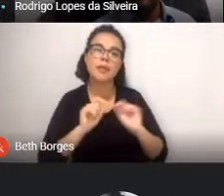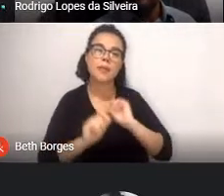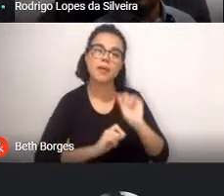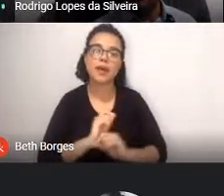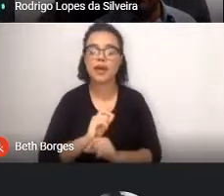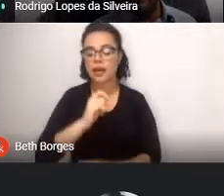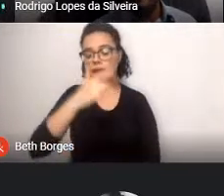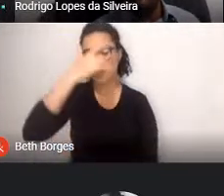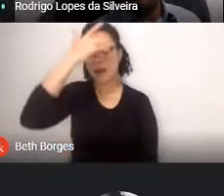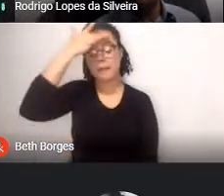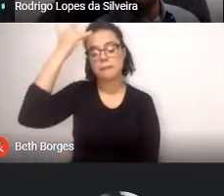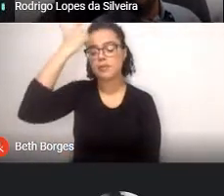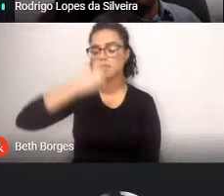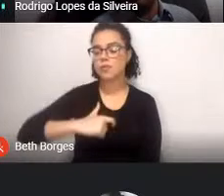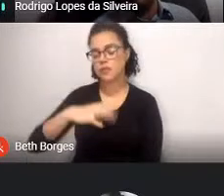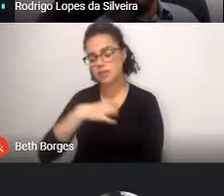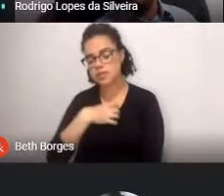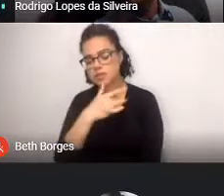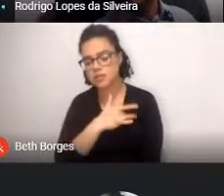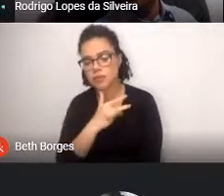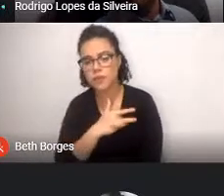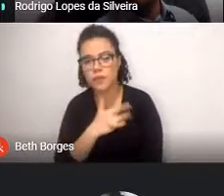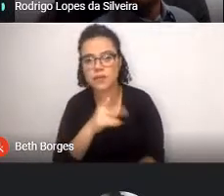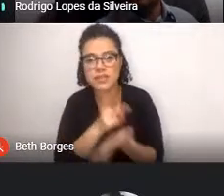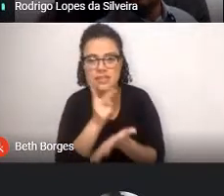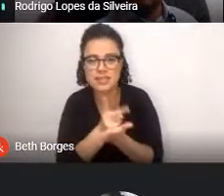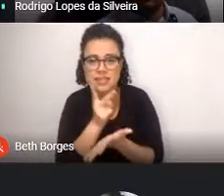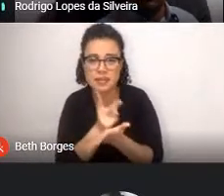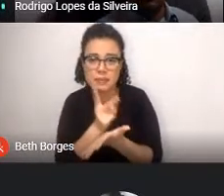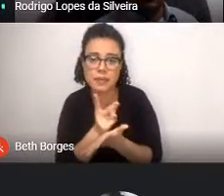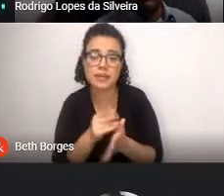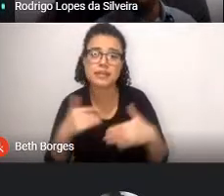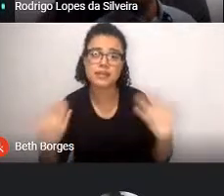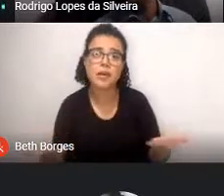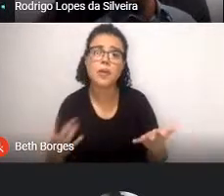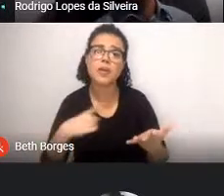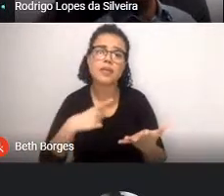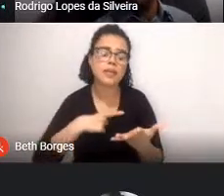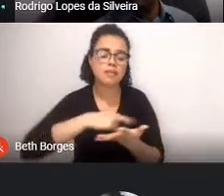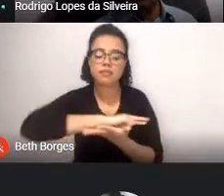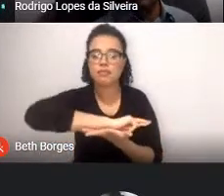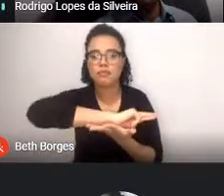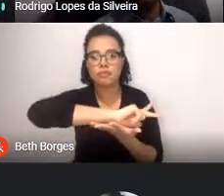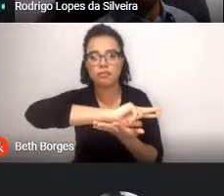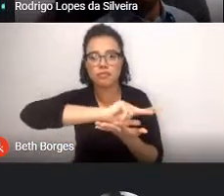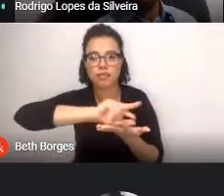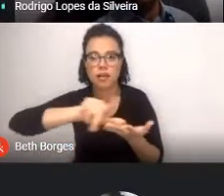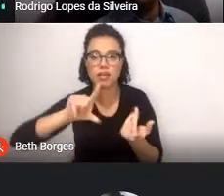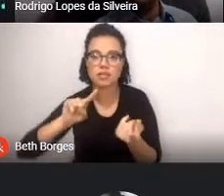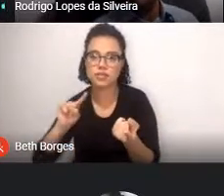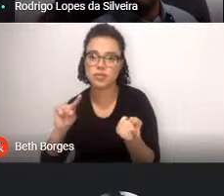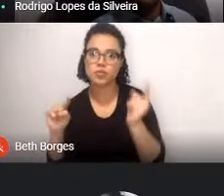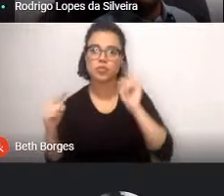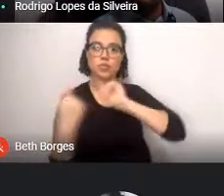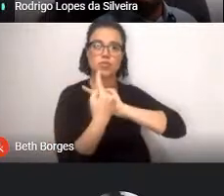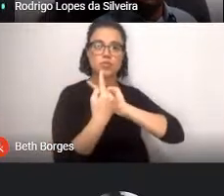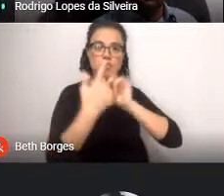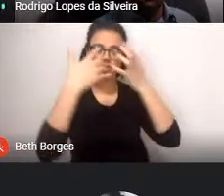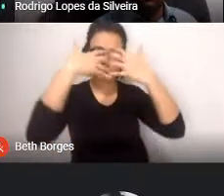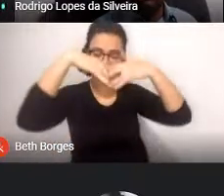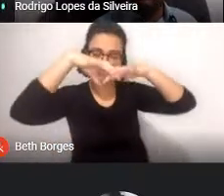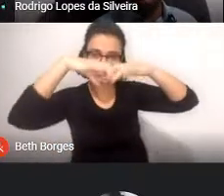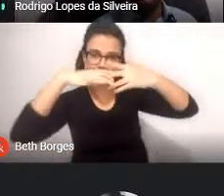todos. Enfim, são muitas distorções. Se eu for falar das distorções aqui, de uma maneira significativa, são